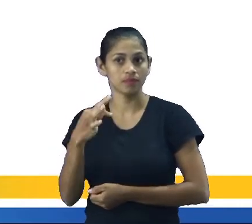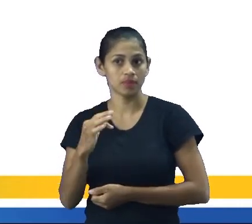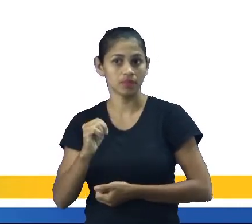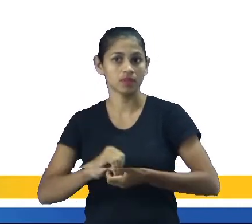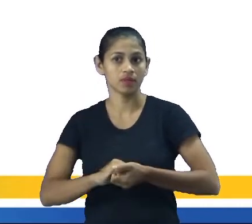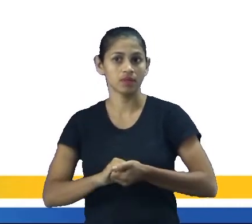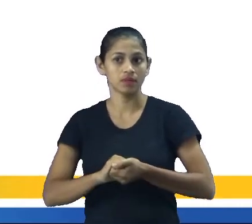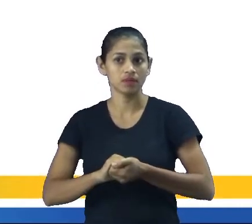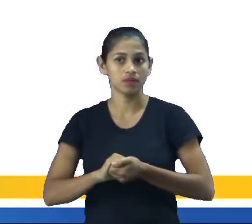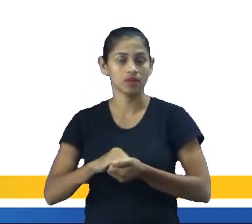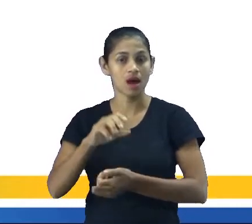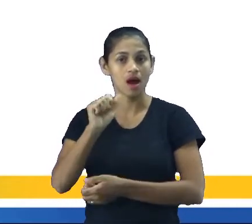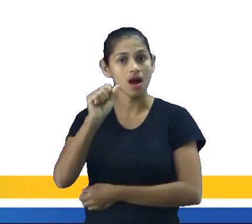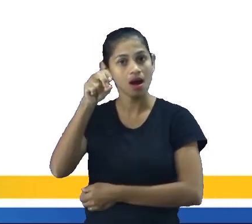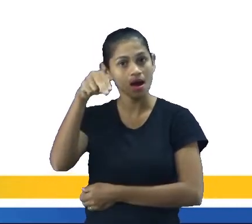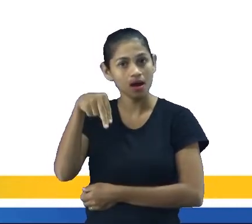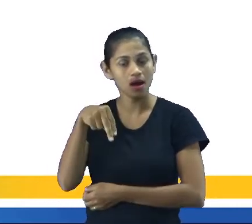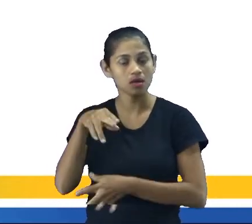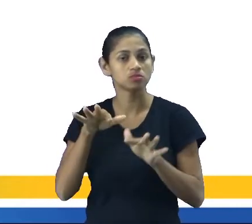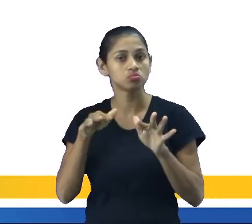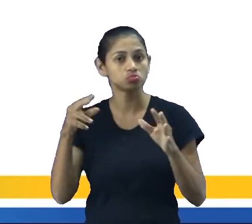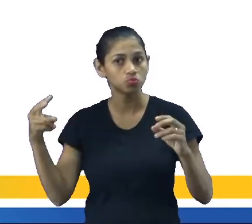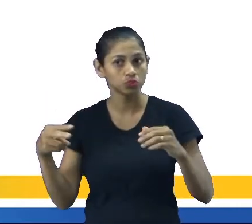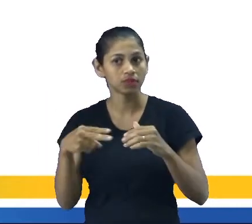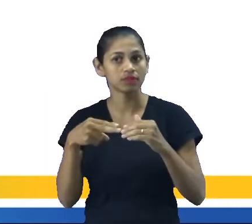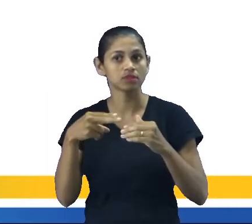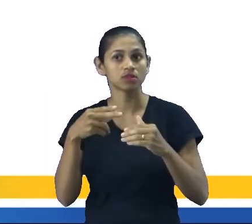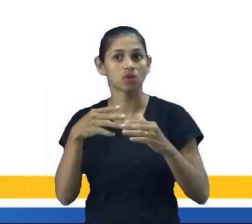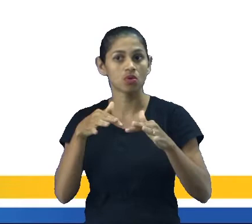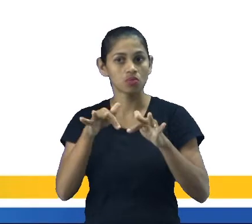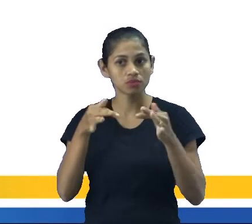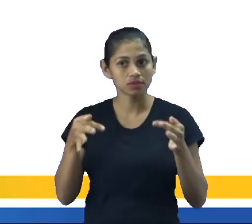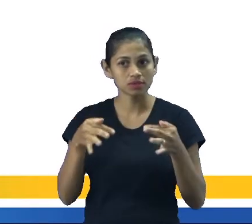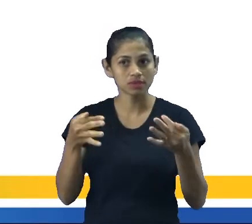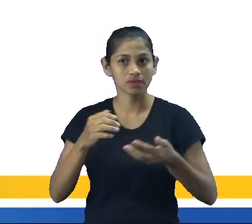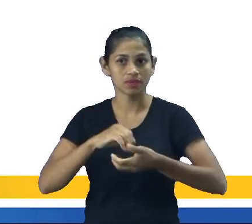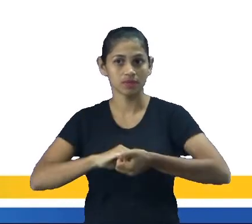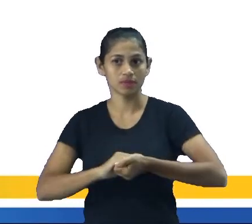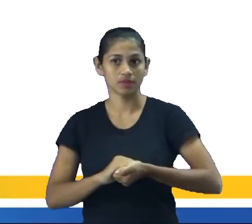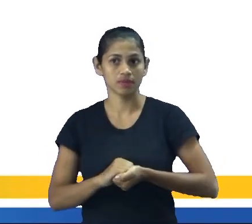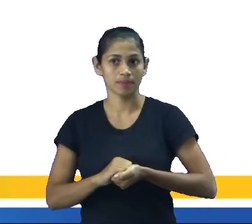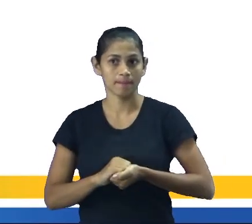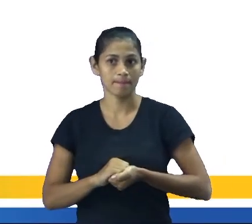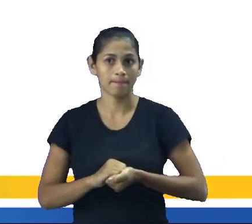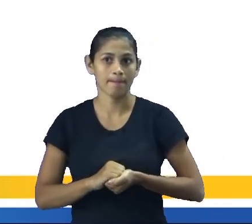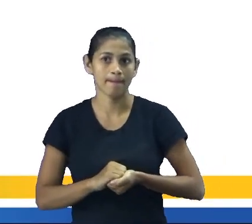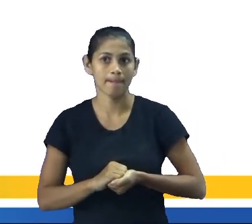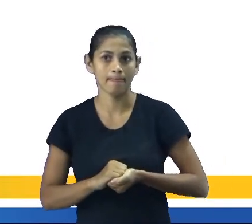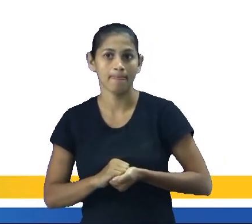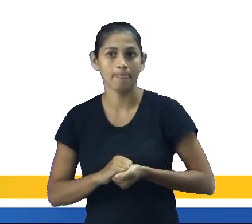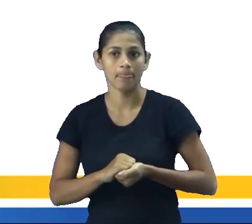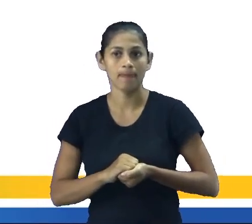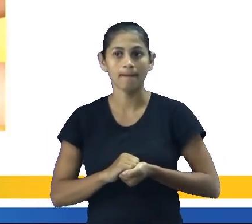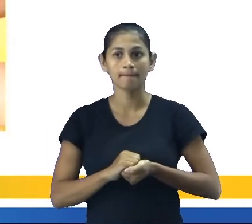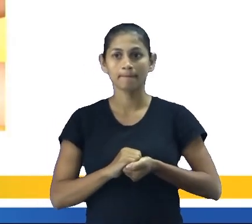ligação simples, e, por último, o al, o metanal. Então, essa é a